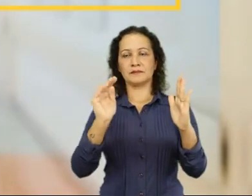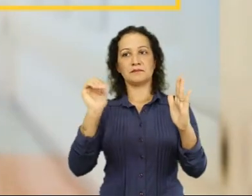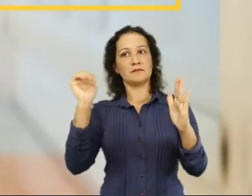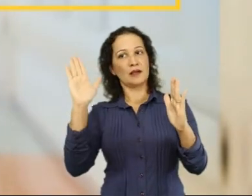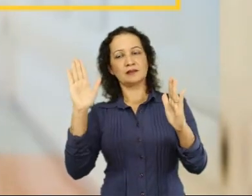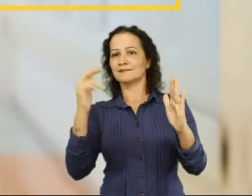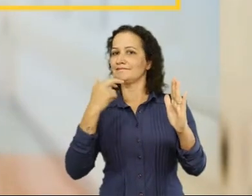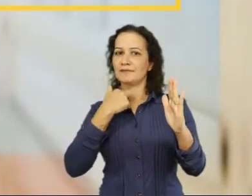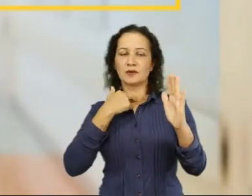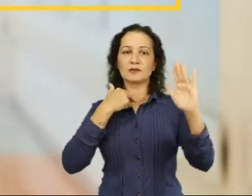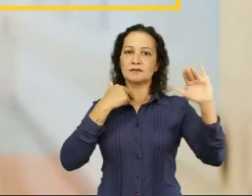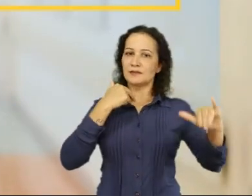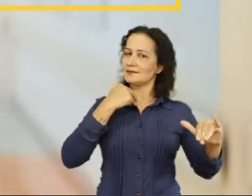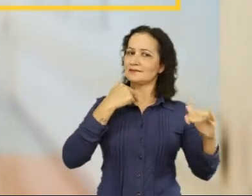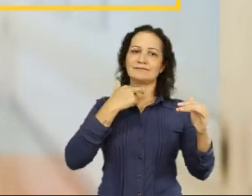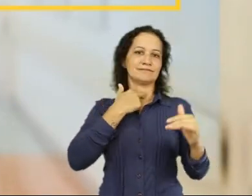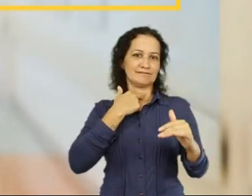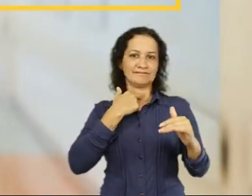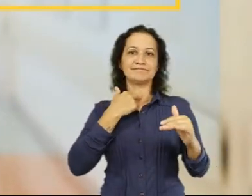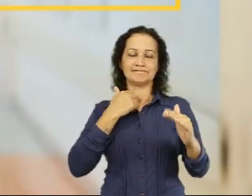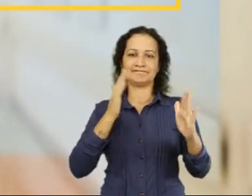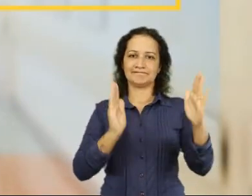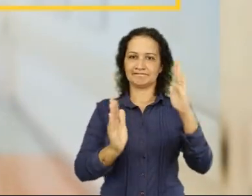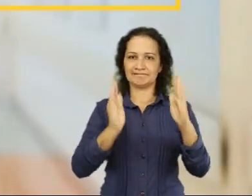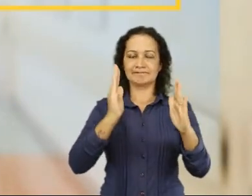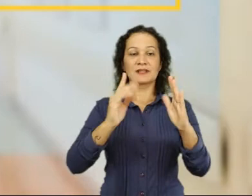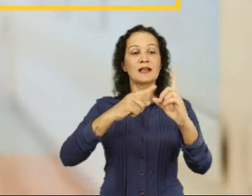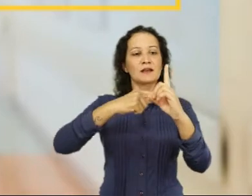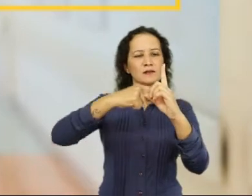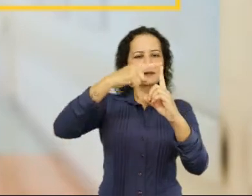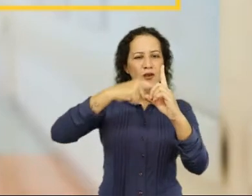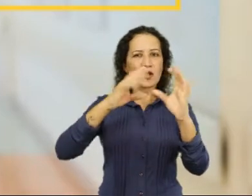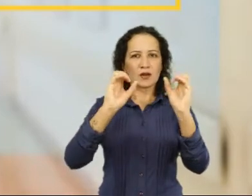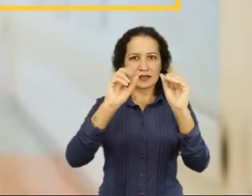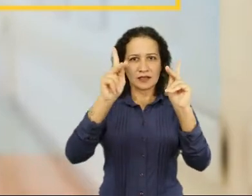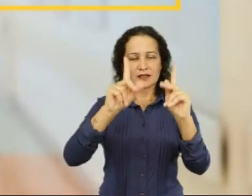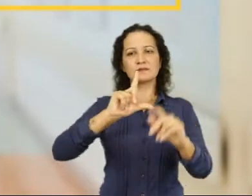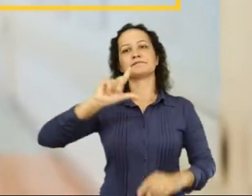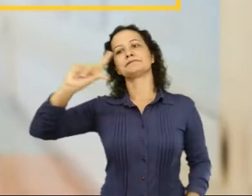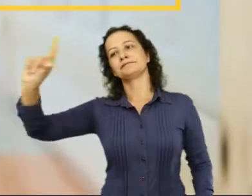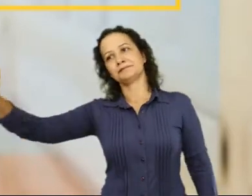vacina. Em relação ao fluxo de apoio dessa rotina de